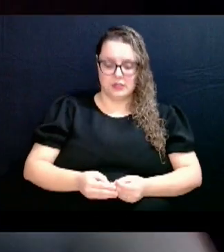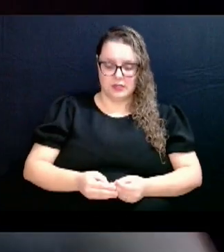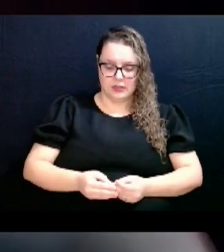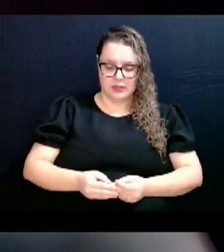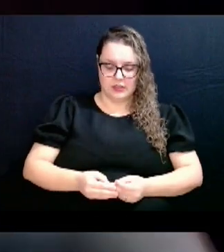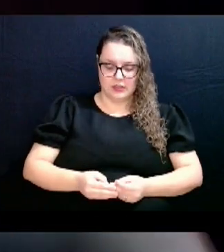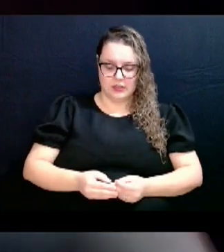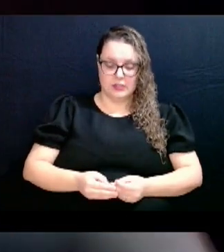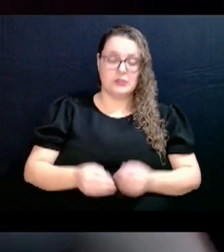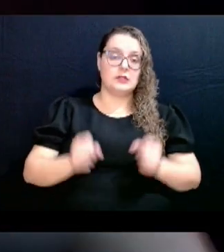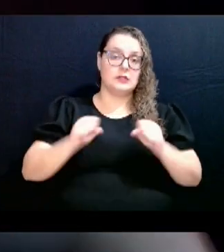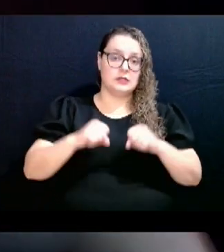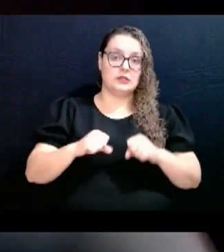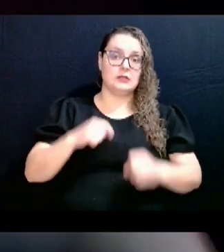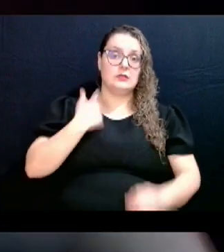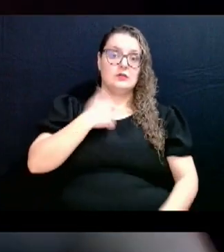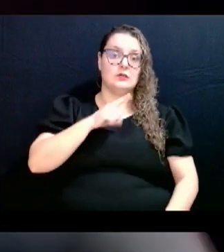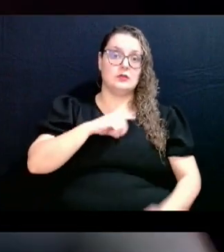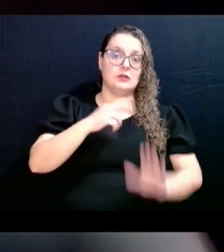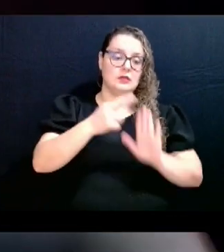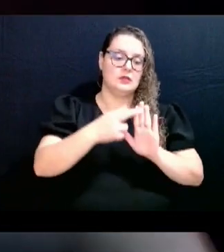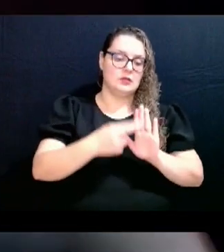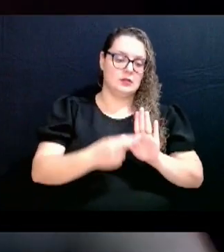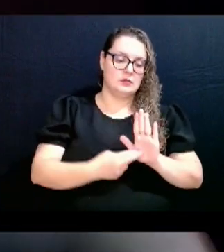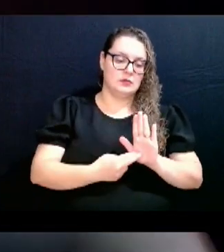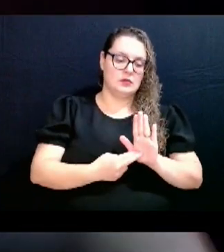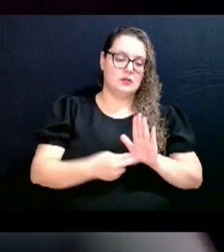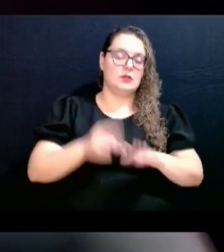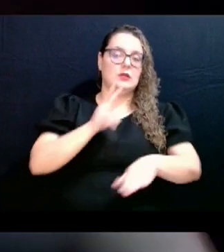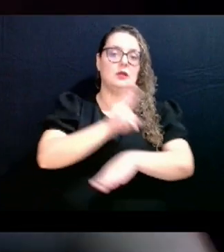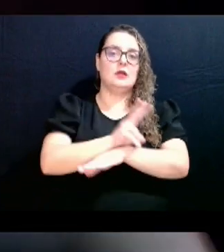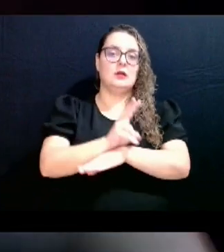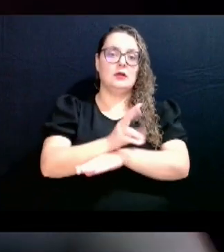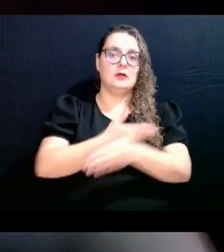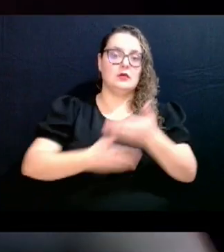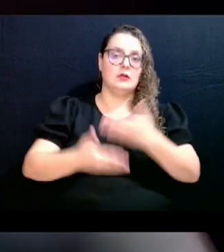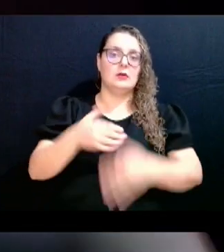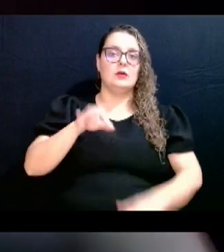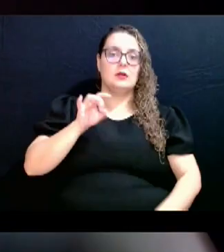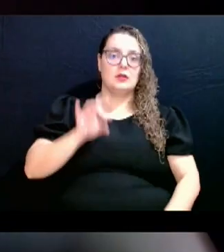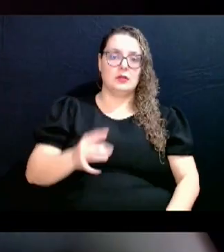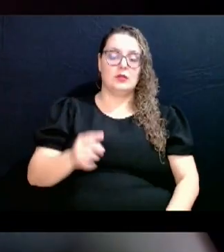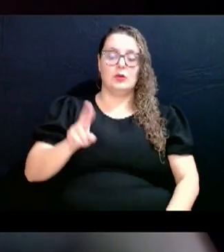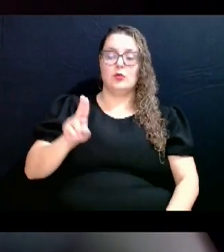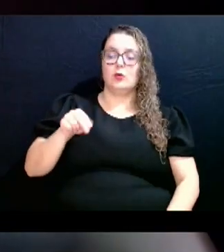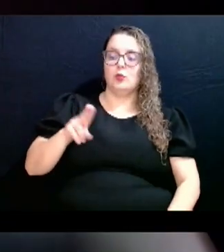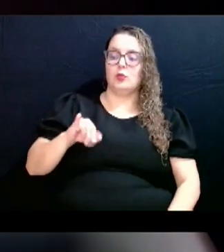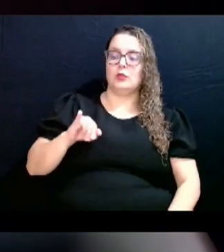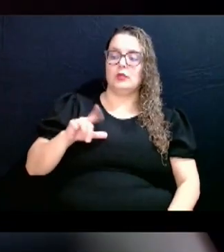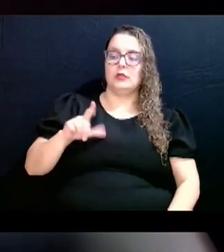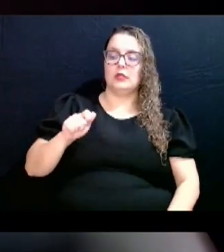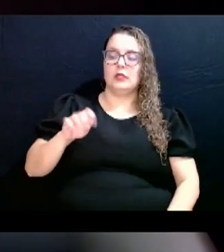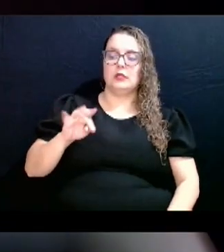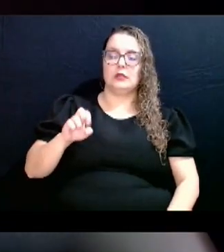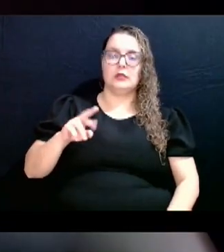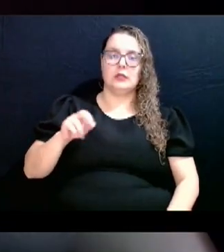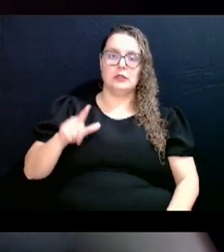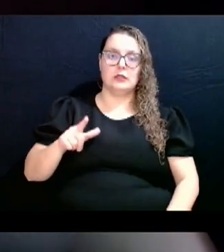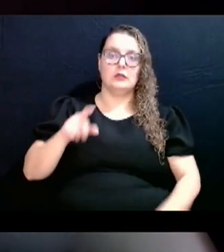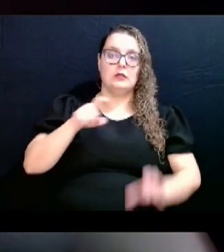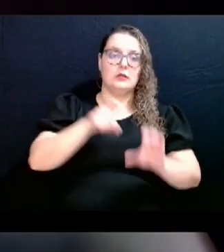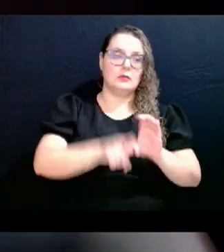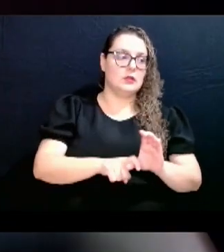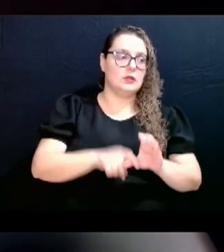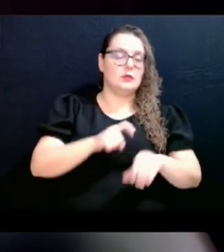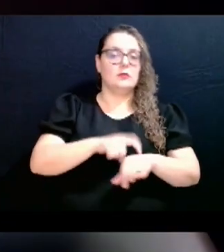gente tem como regra a guarda compartilhada. Ela só será unilateral a depender da situação, quando o melhor interesse